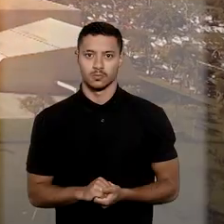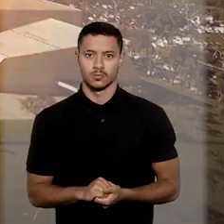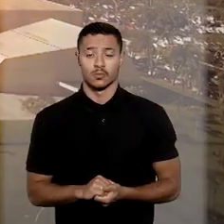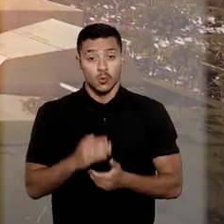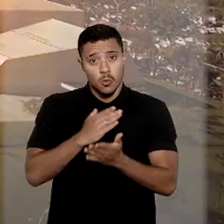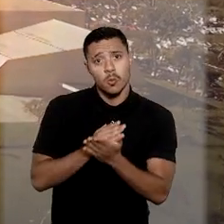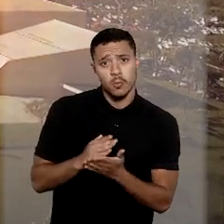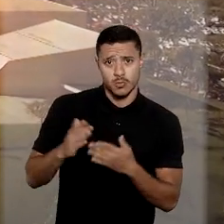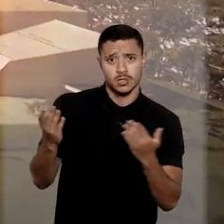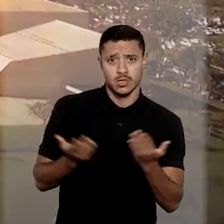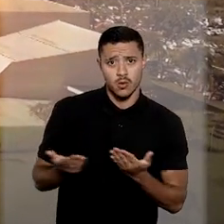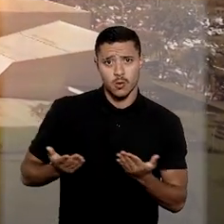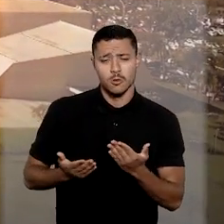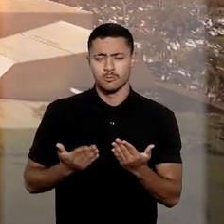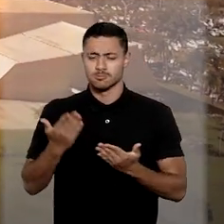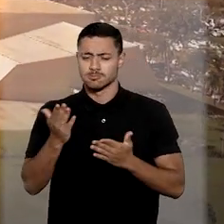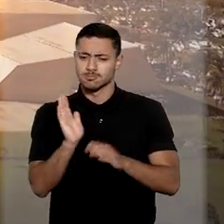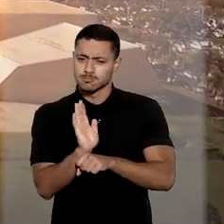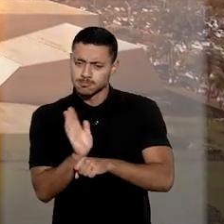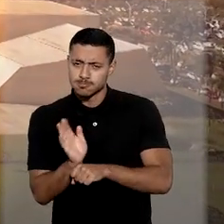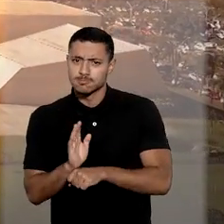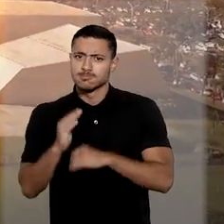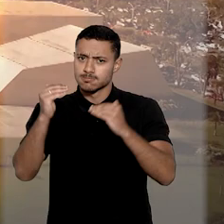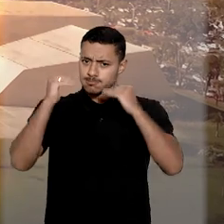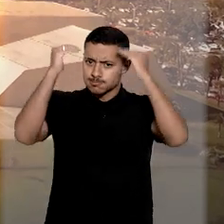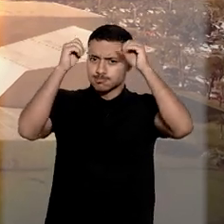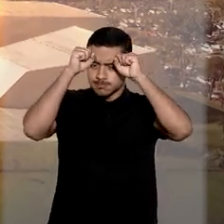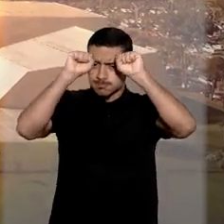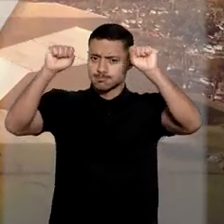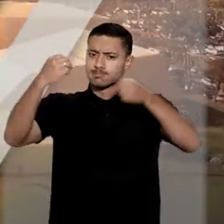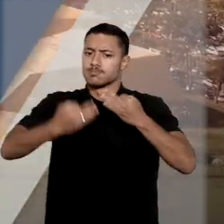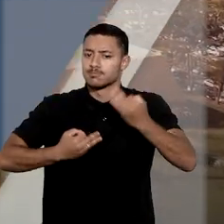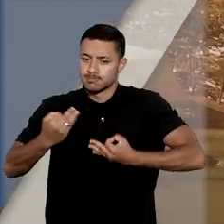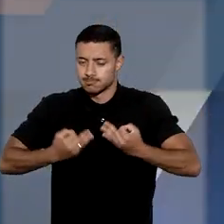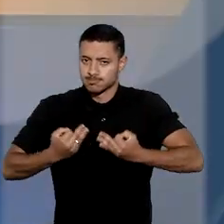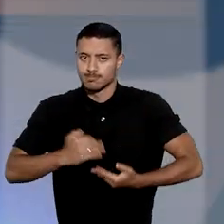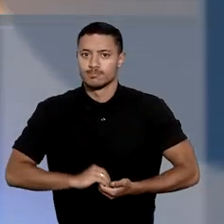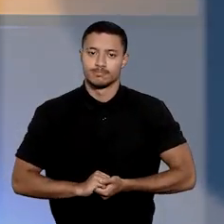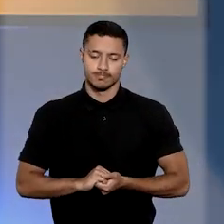Começa agora o programa do Superior Tribunal de Justiça.